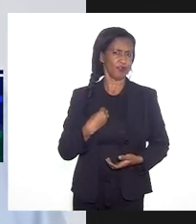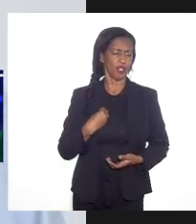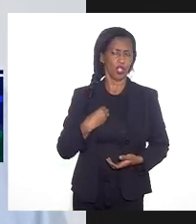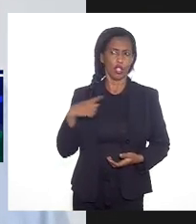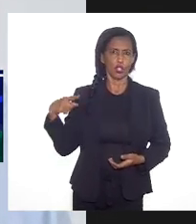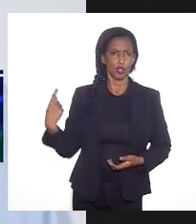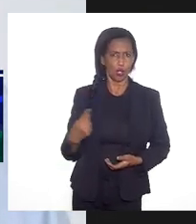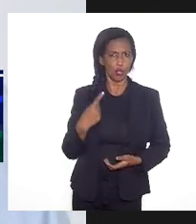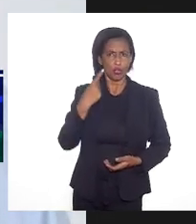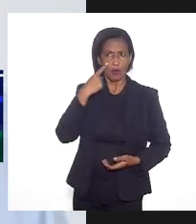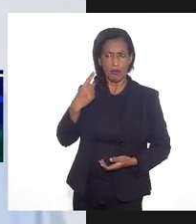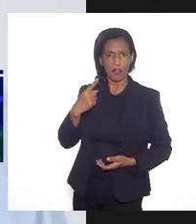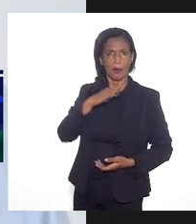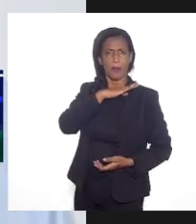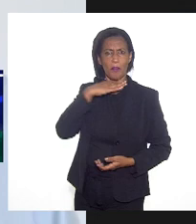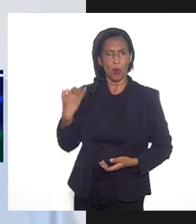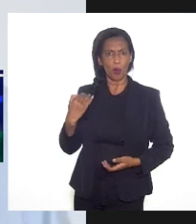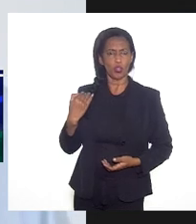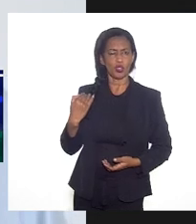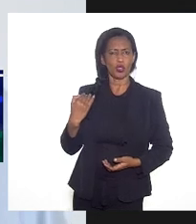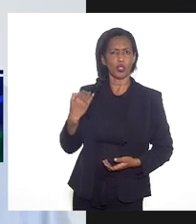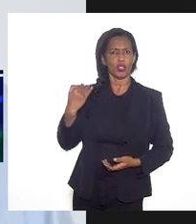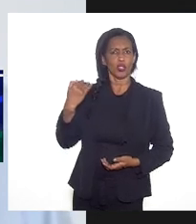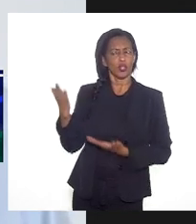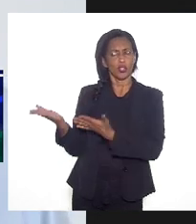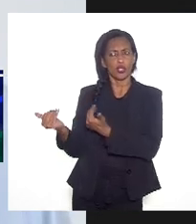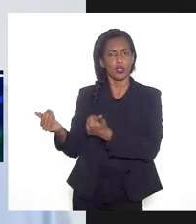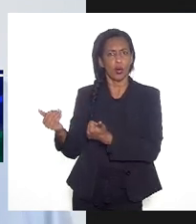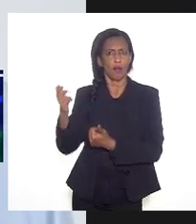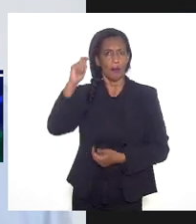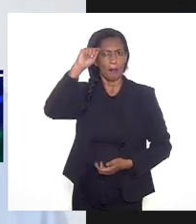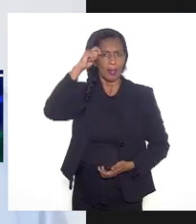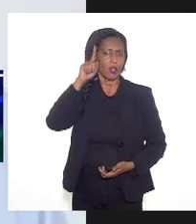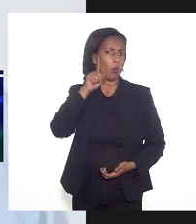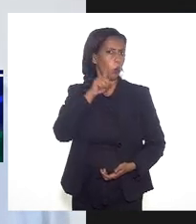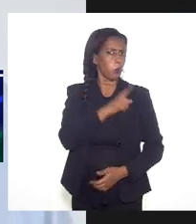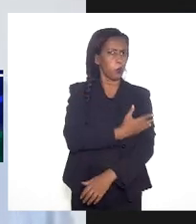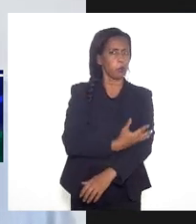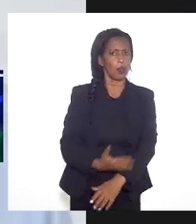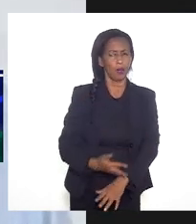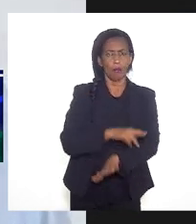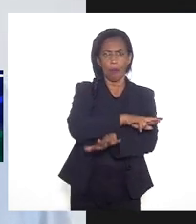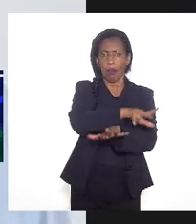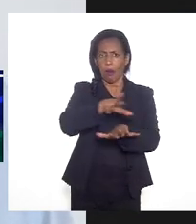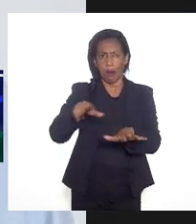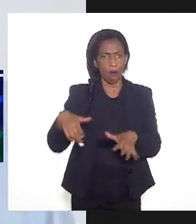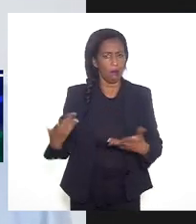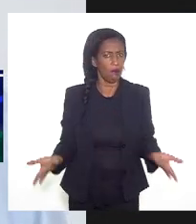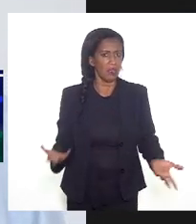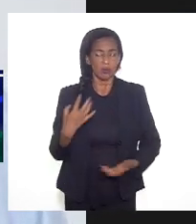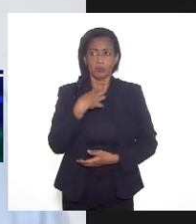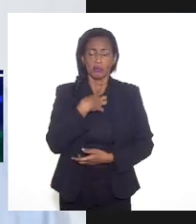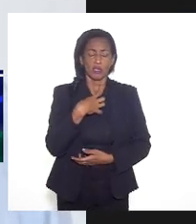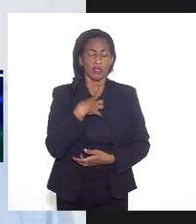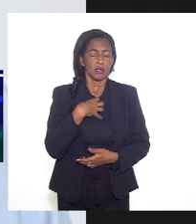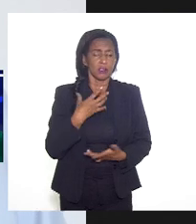de jovens, branco, negro, pardo. Então,